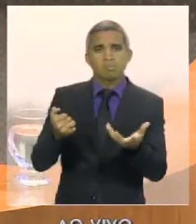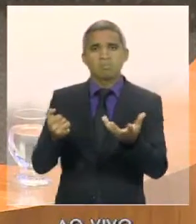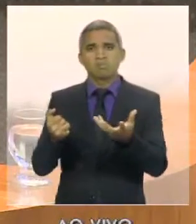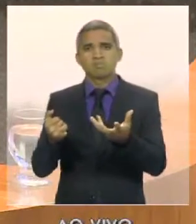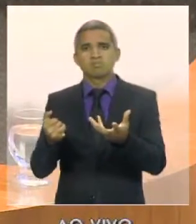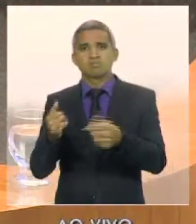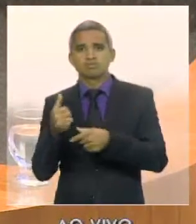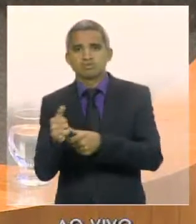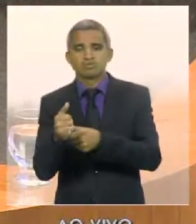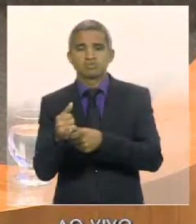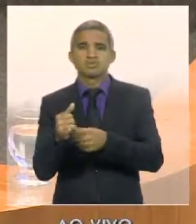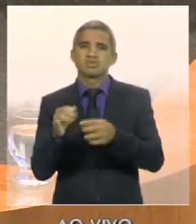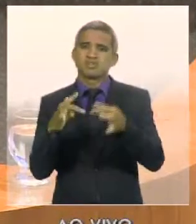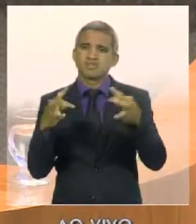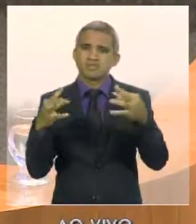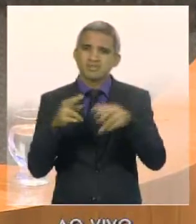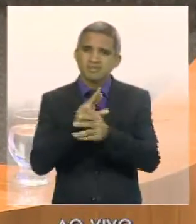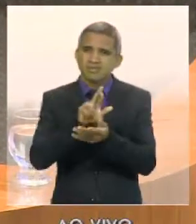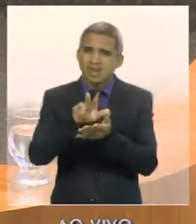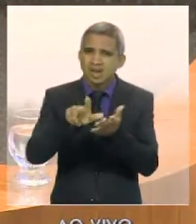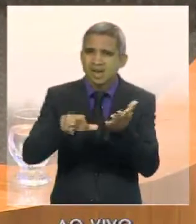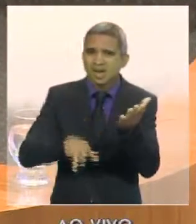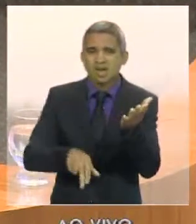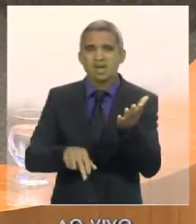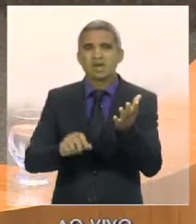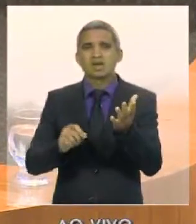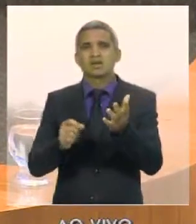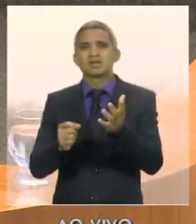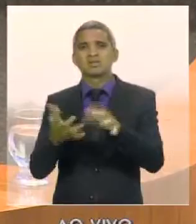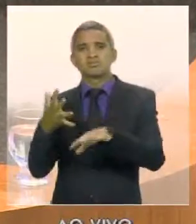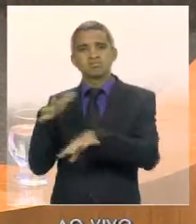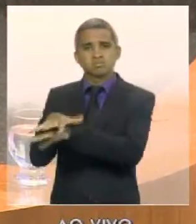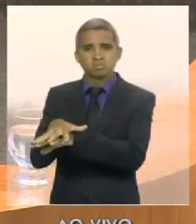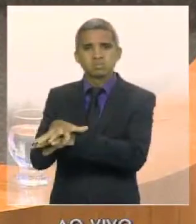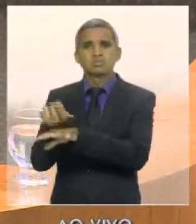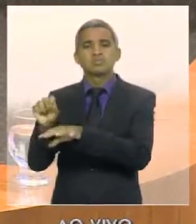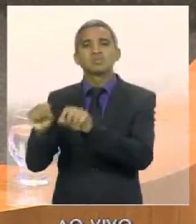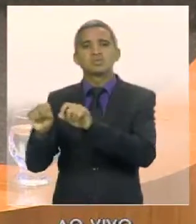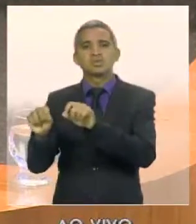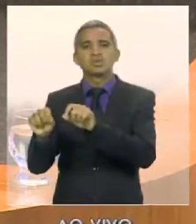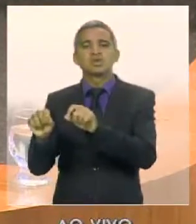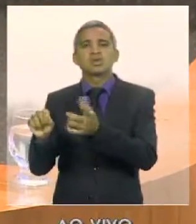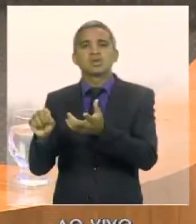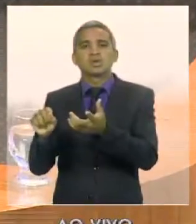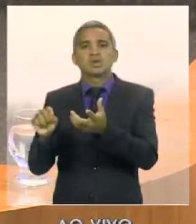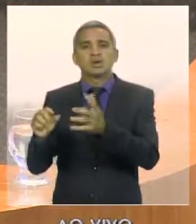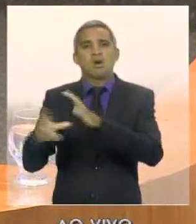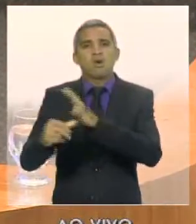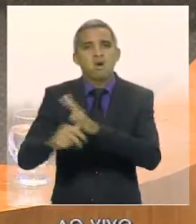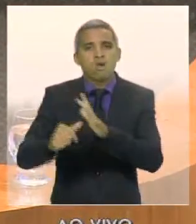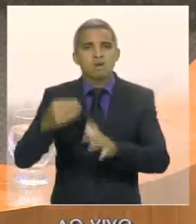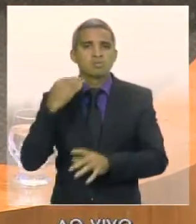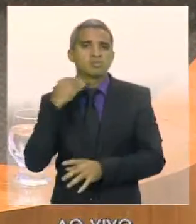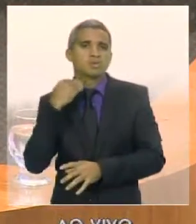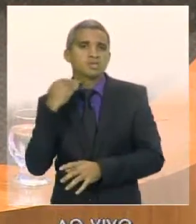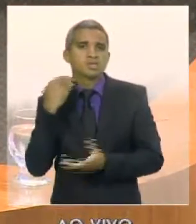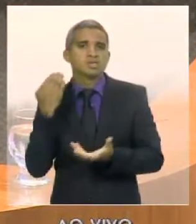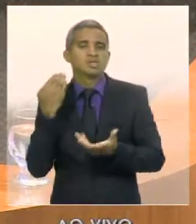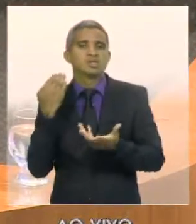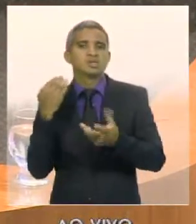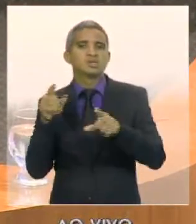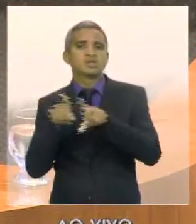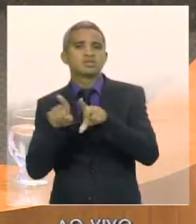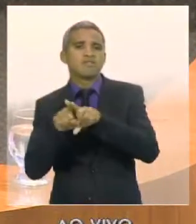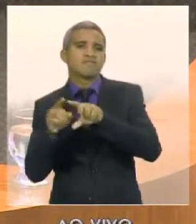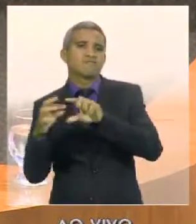o combate, por exemplo, assalto a bancos e outras formas realmente de criminalidade, até